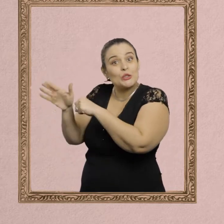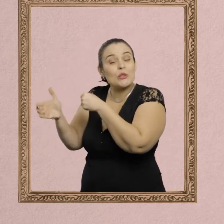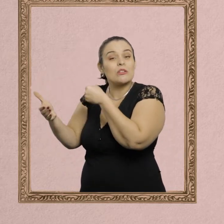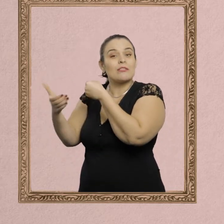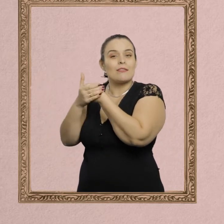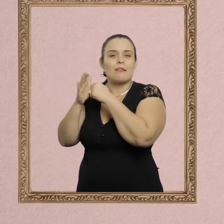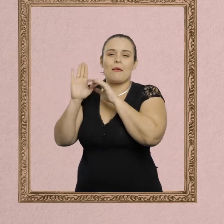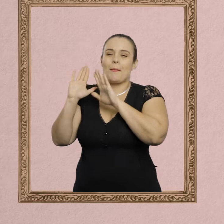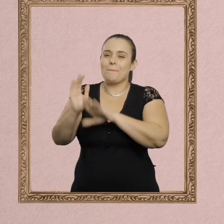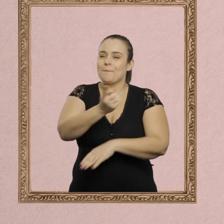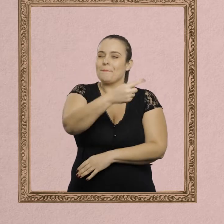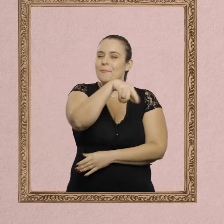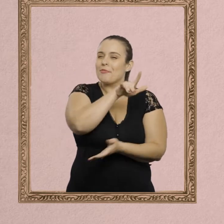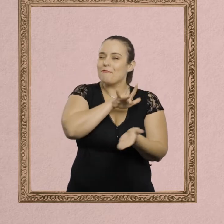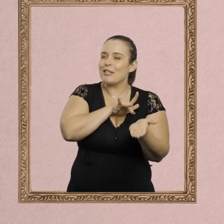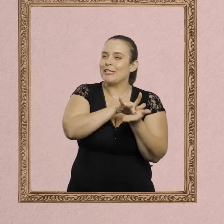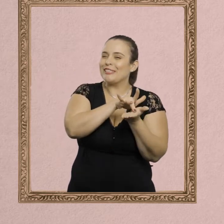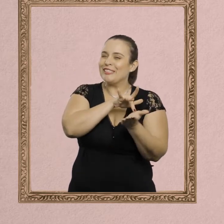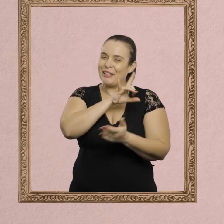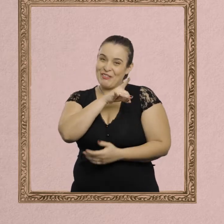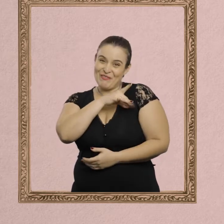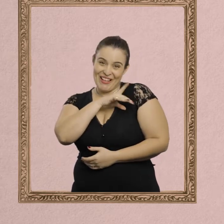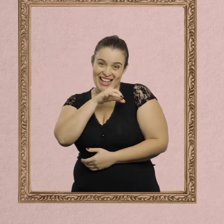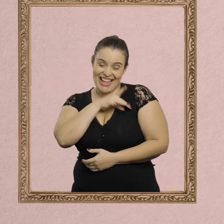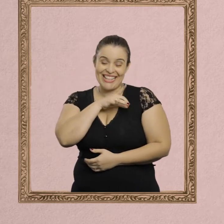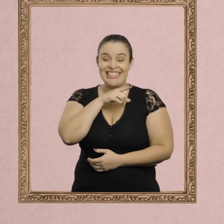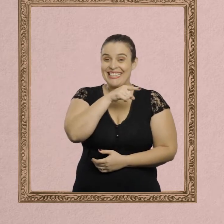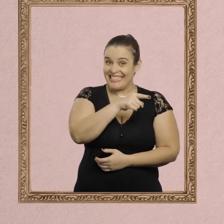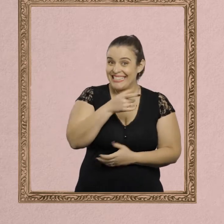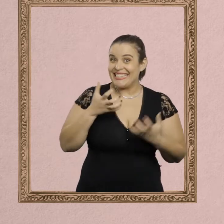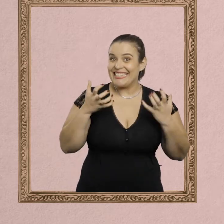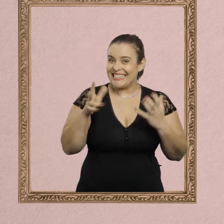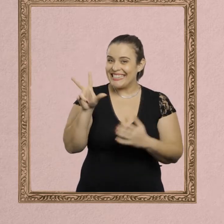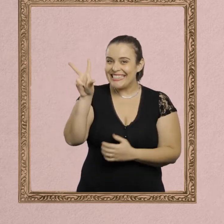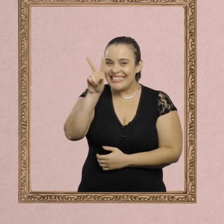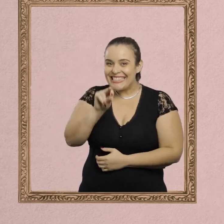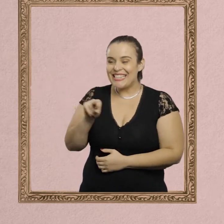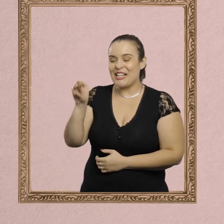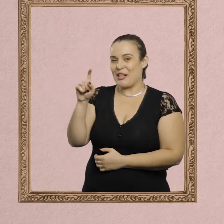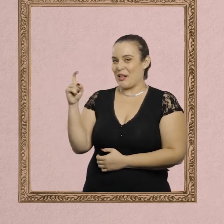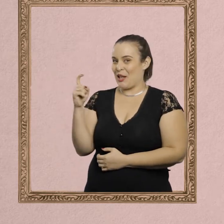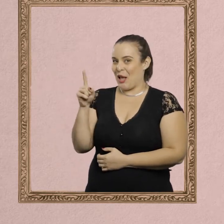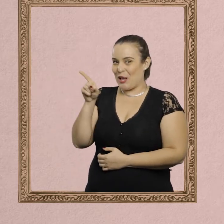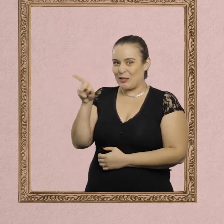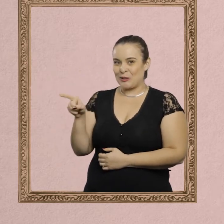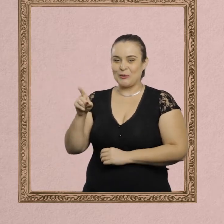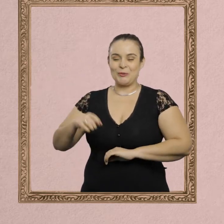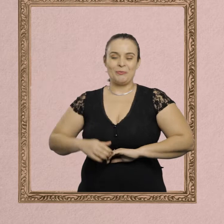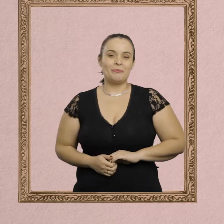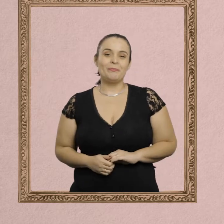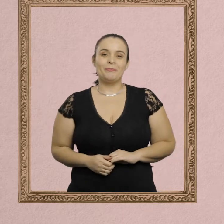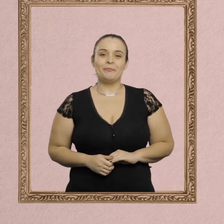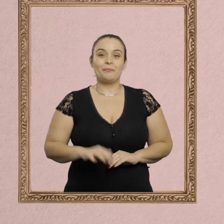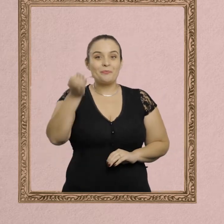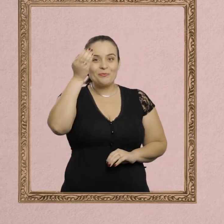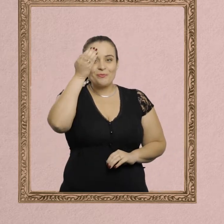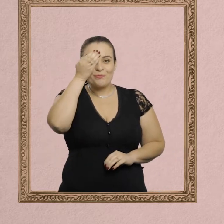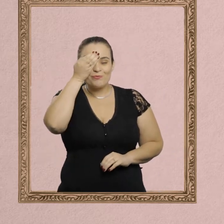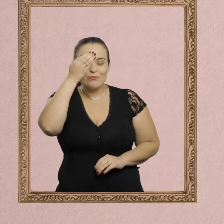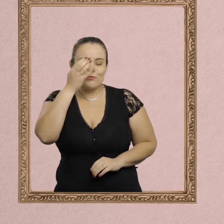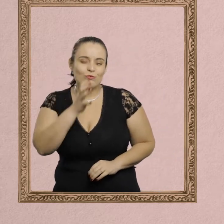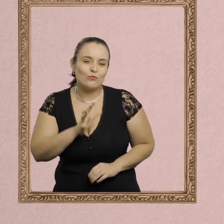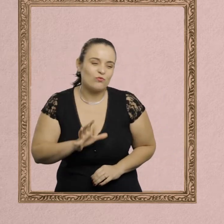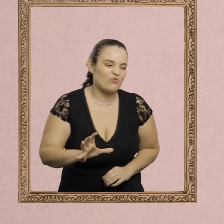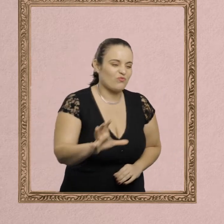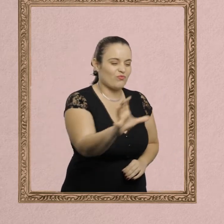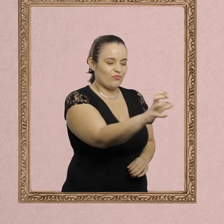cabine. Mas eles fingiram que estavam com medo. Os meninos queriam enganar o Capitão Gancho. Os piratas